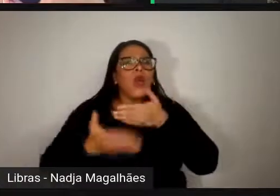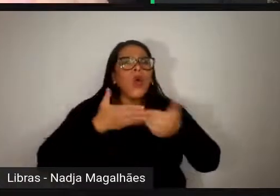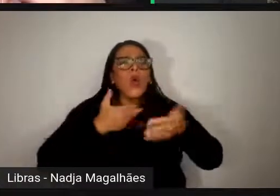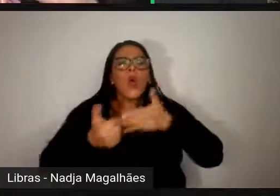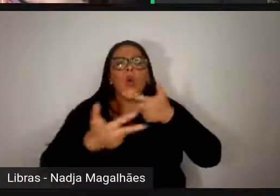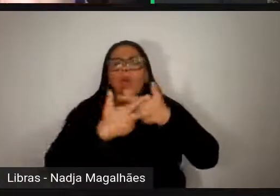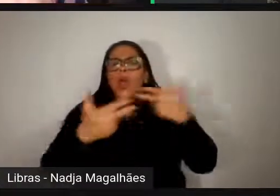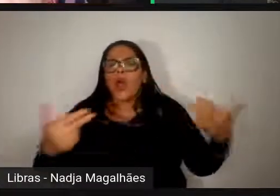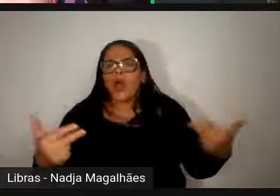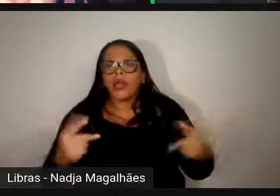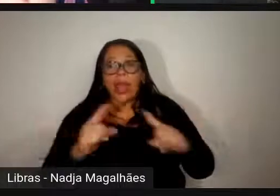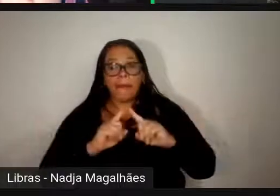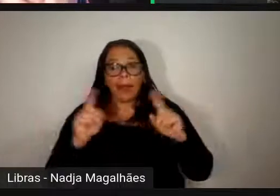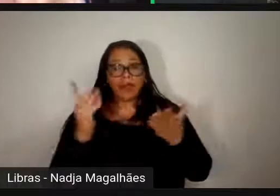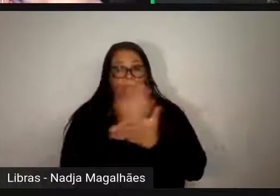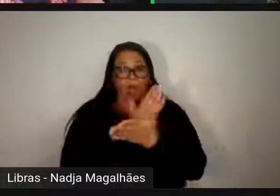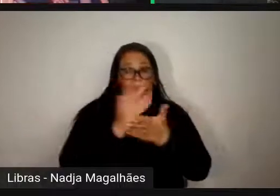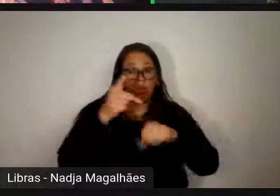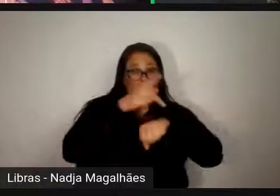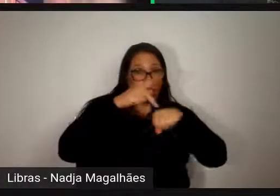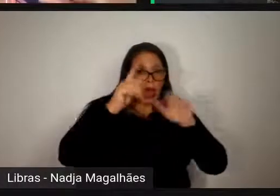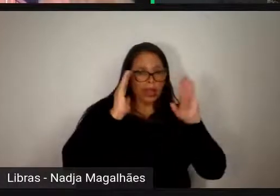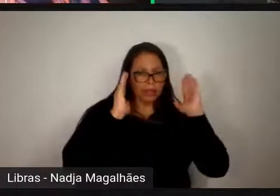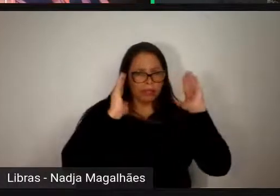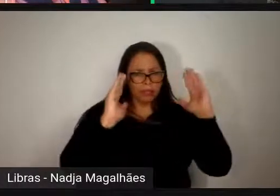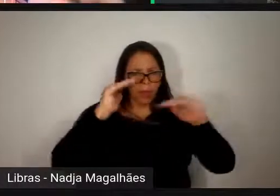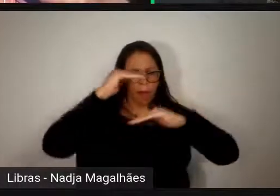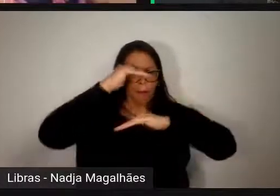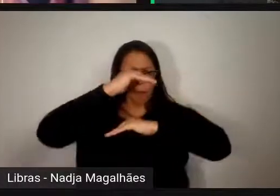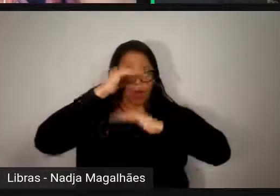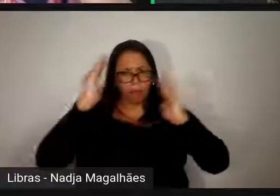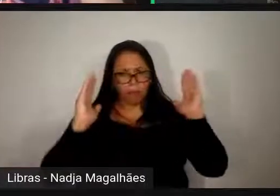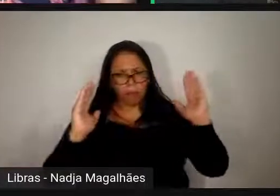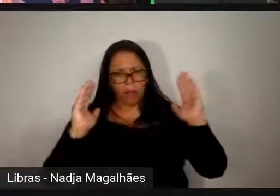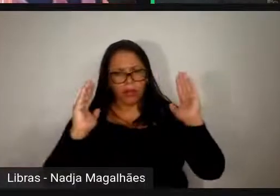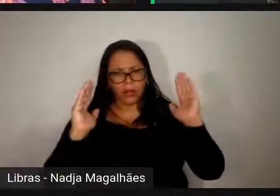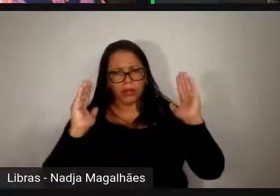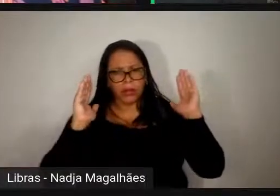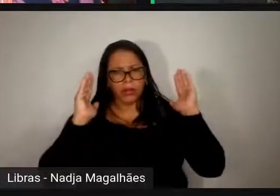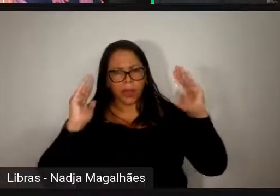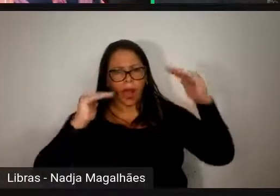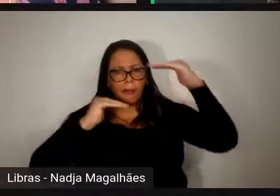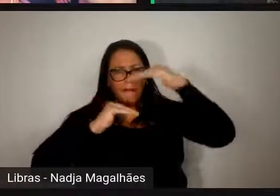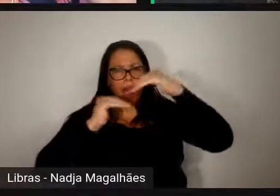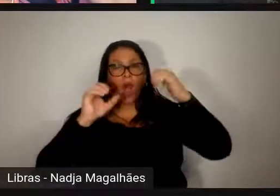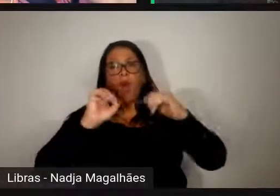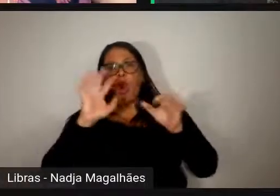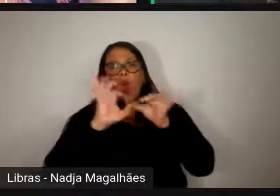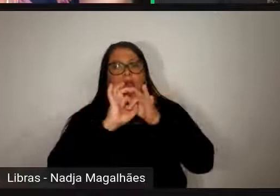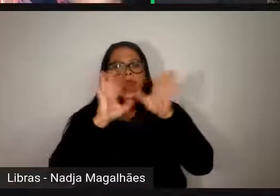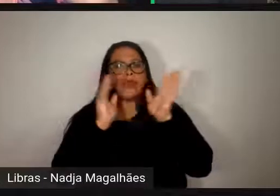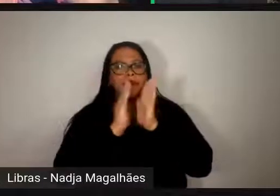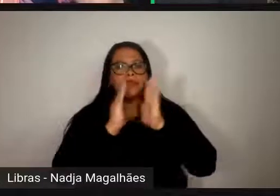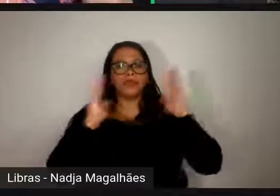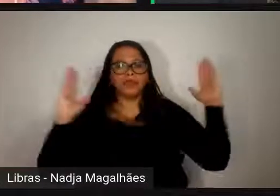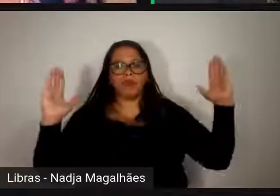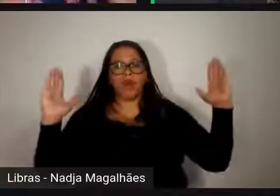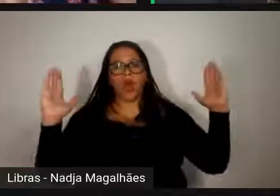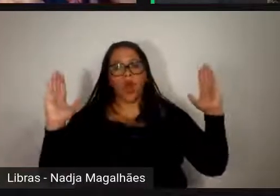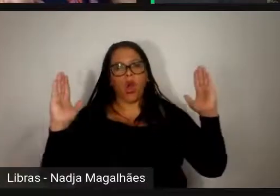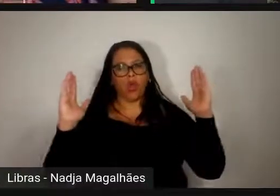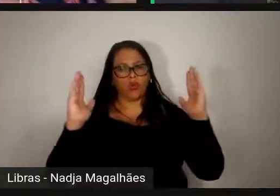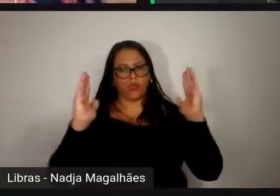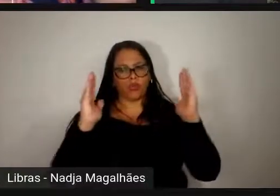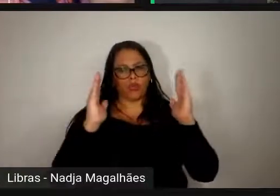os enquadramentos mais padronizados, né, como eu falei para vocês, que tem a tal da imagem padrão, né, ou é aberto, ou é fechado, ou no máximo